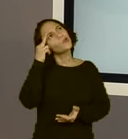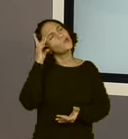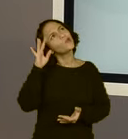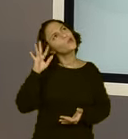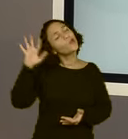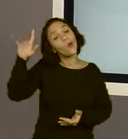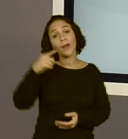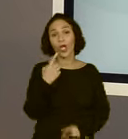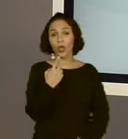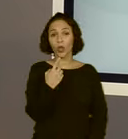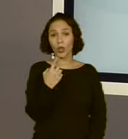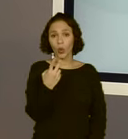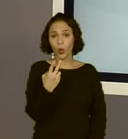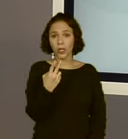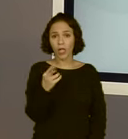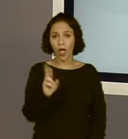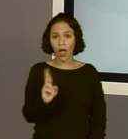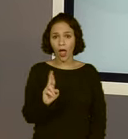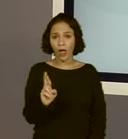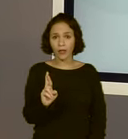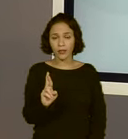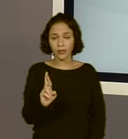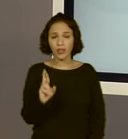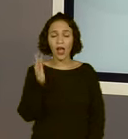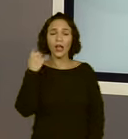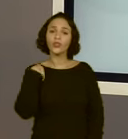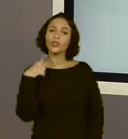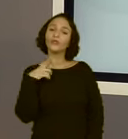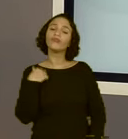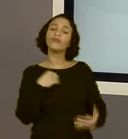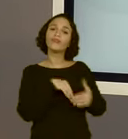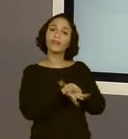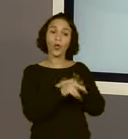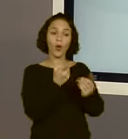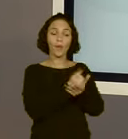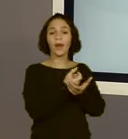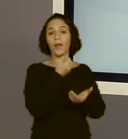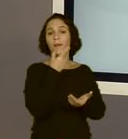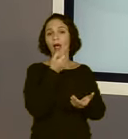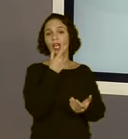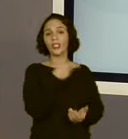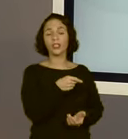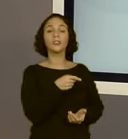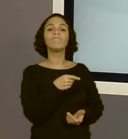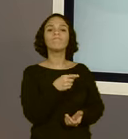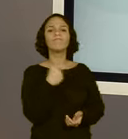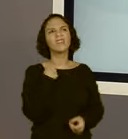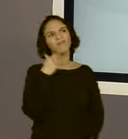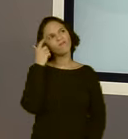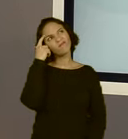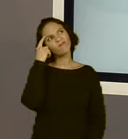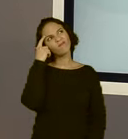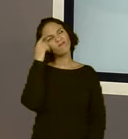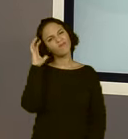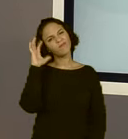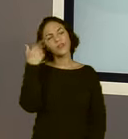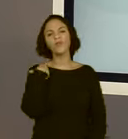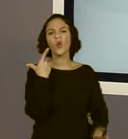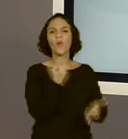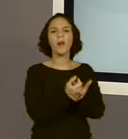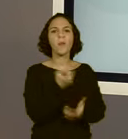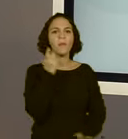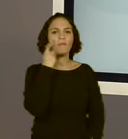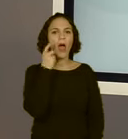pegou R$12, que era um dinheiro que ele tinha para comprar um remédio, e ele resolveu comprar em